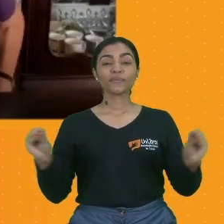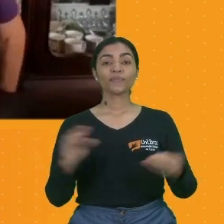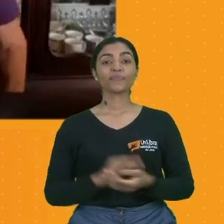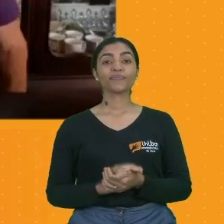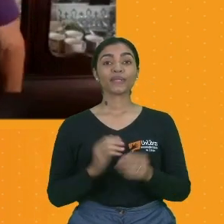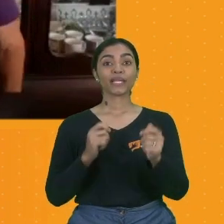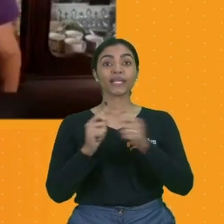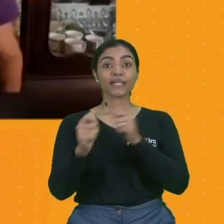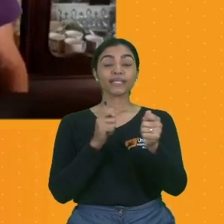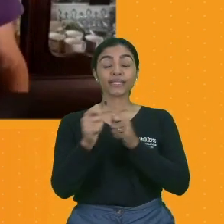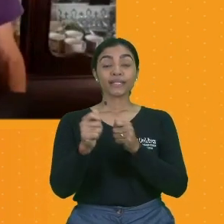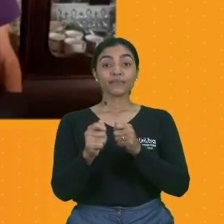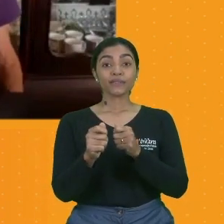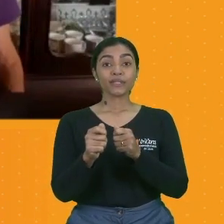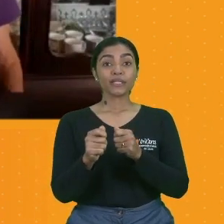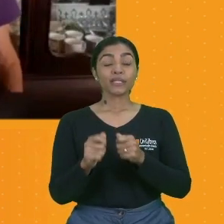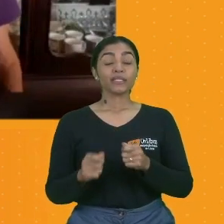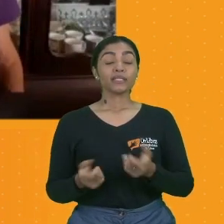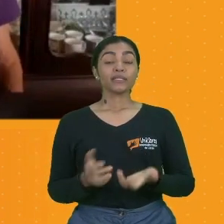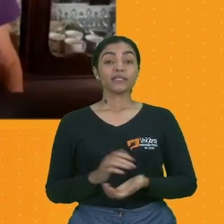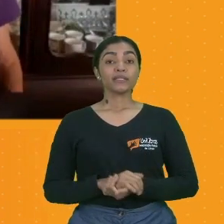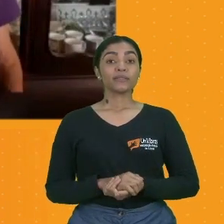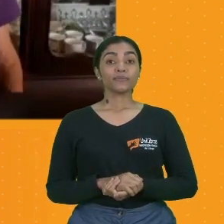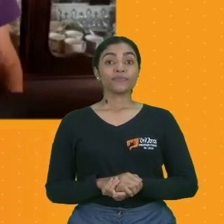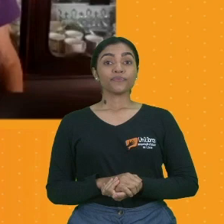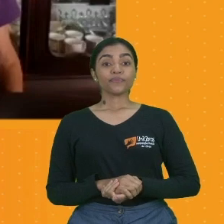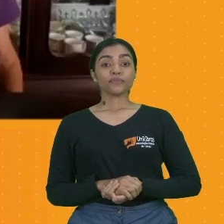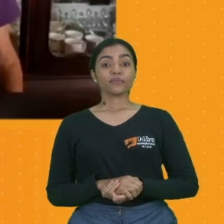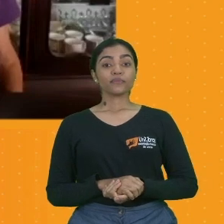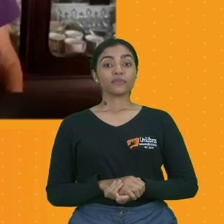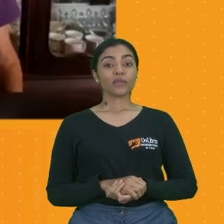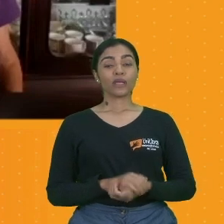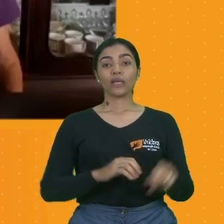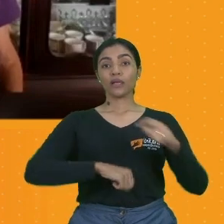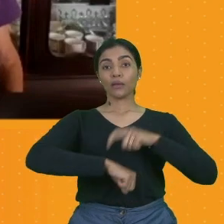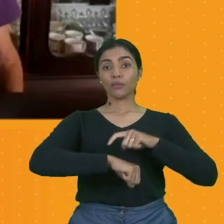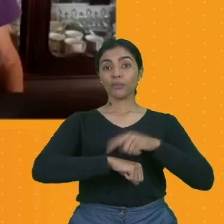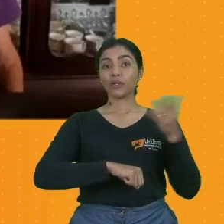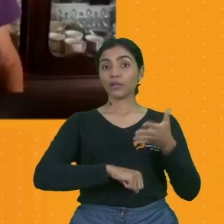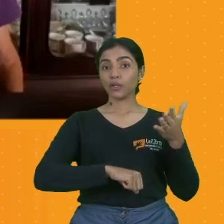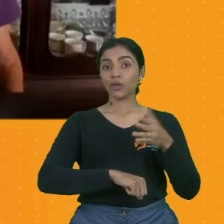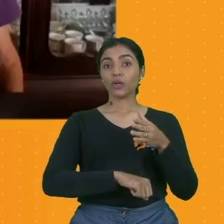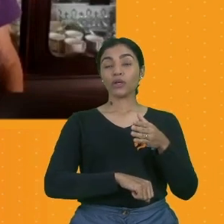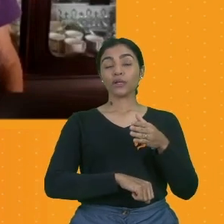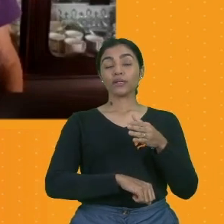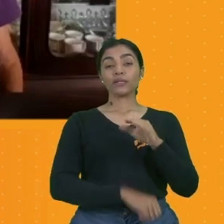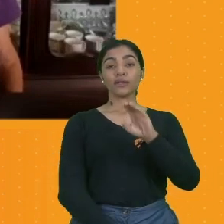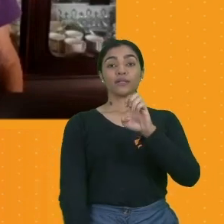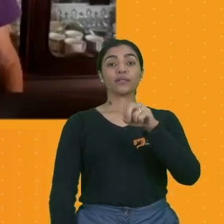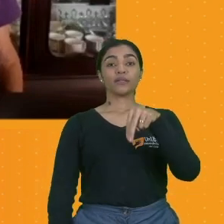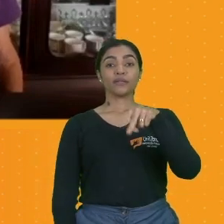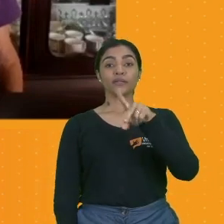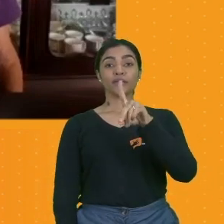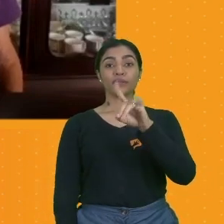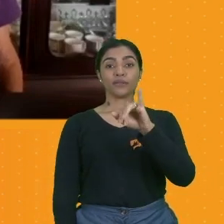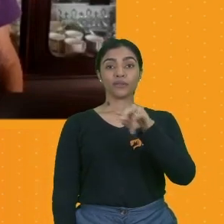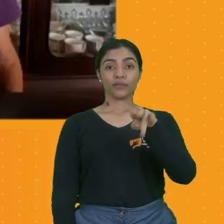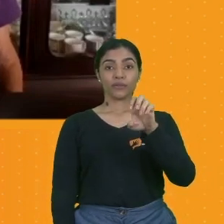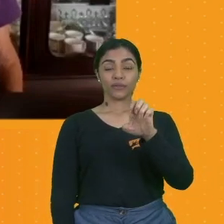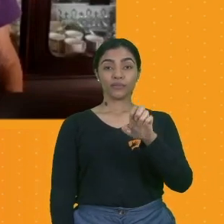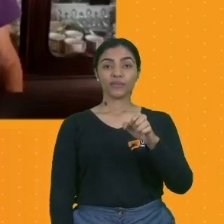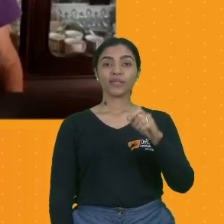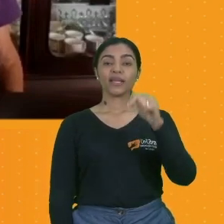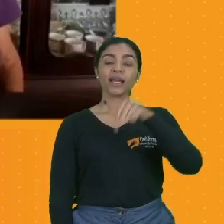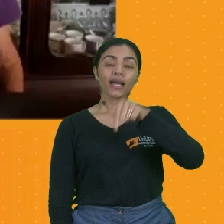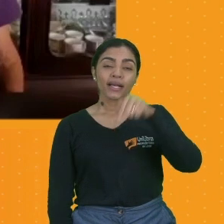ela vai ser o está sendo nesse momento que produzida no in Deep e aqui eu